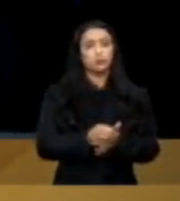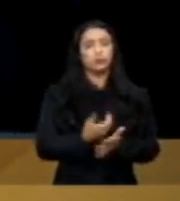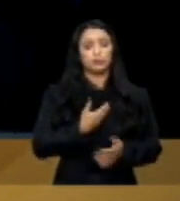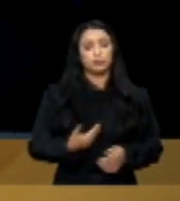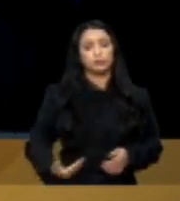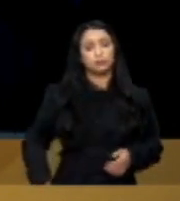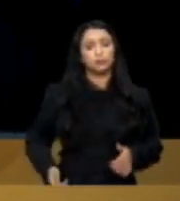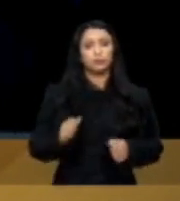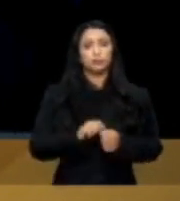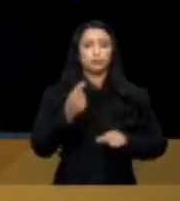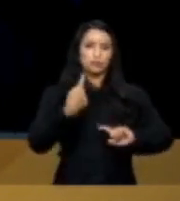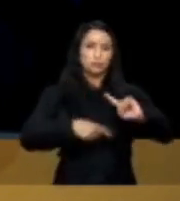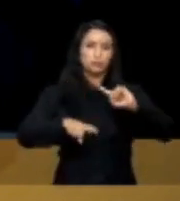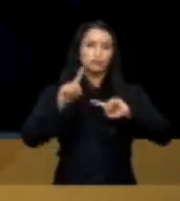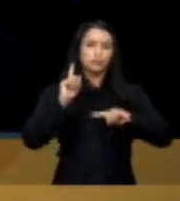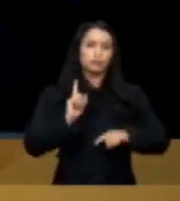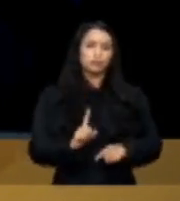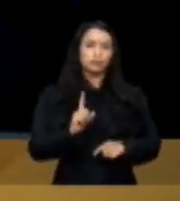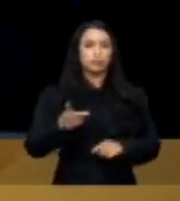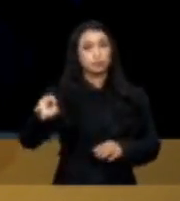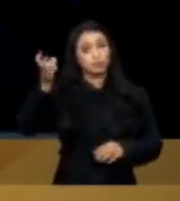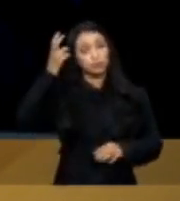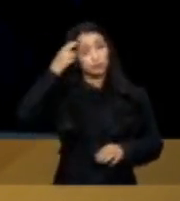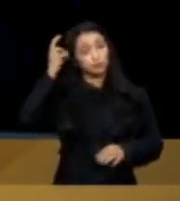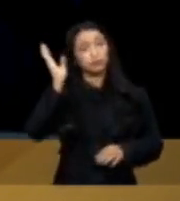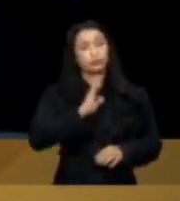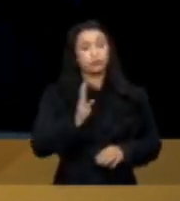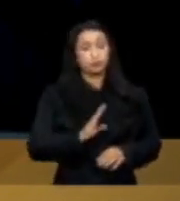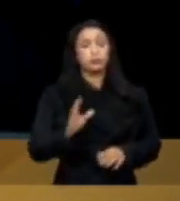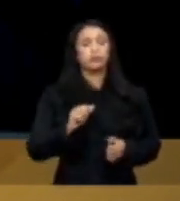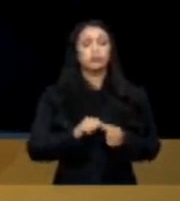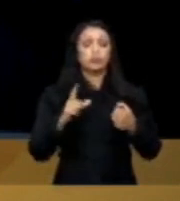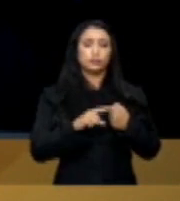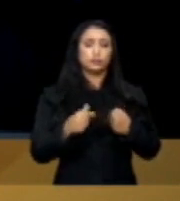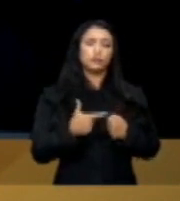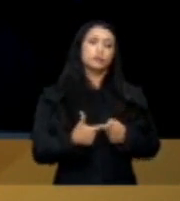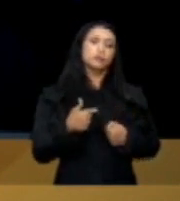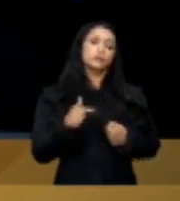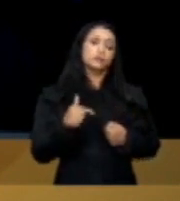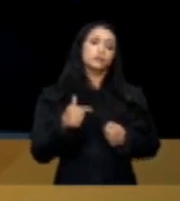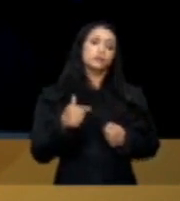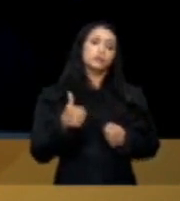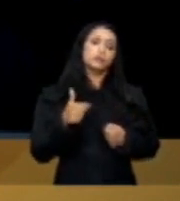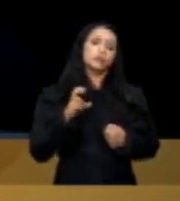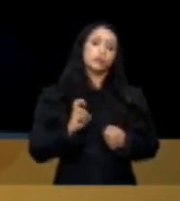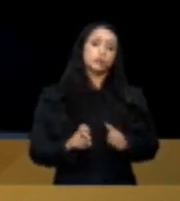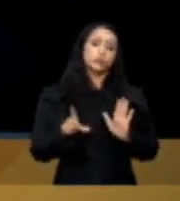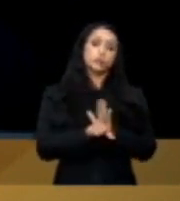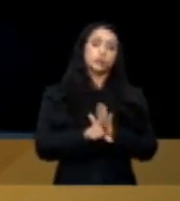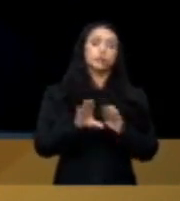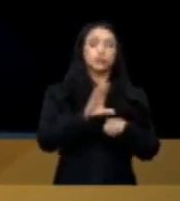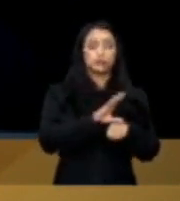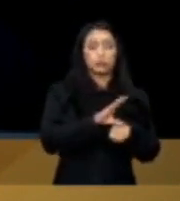o desenvolvimento e a difusão da cultura brasileira, conforme previsto no artigo 215 da Lei Maior. O acesso à